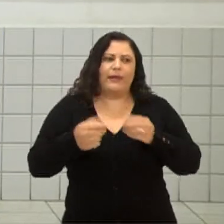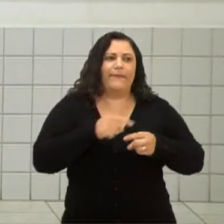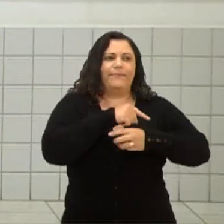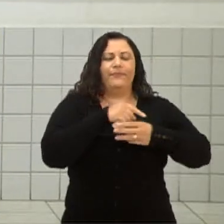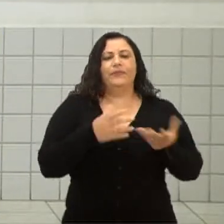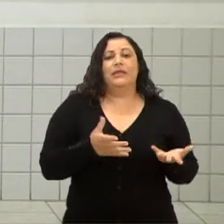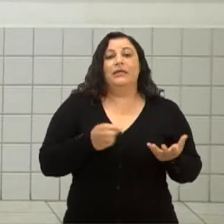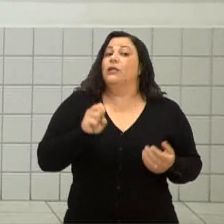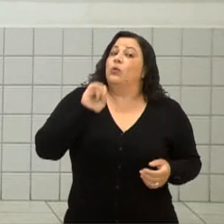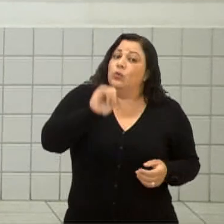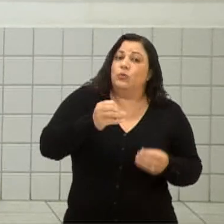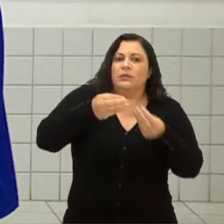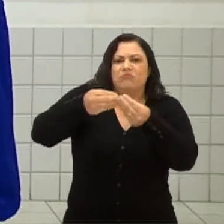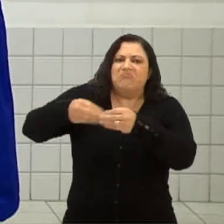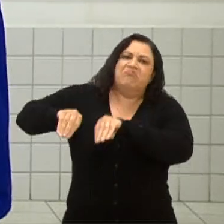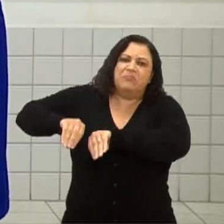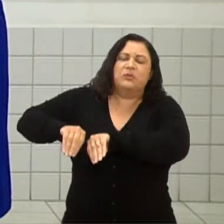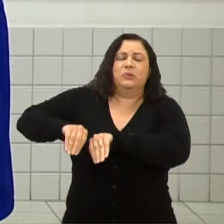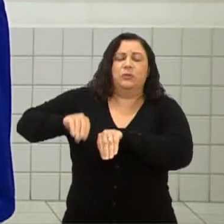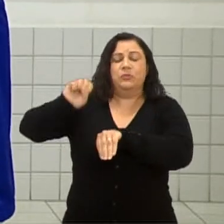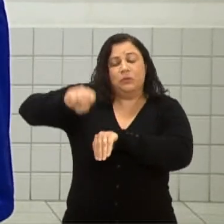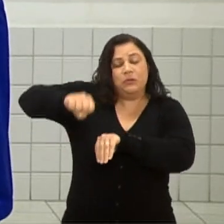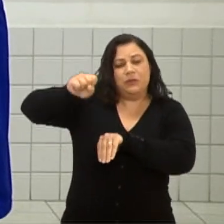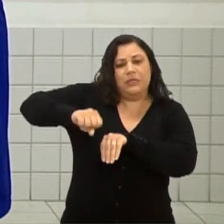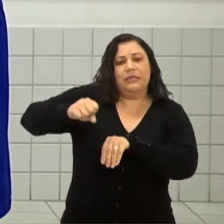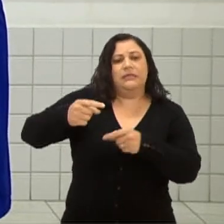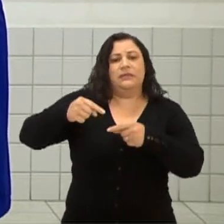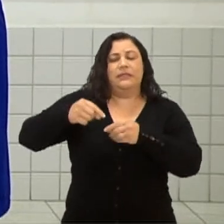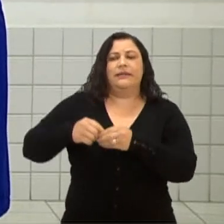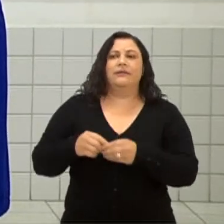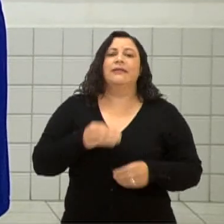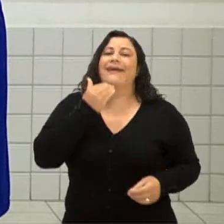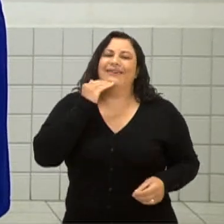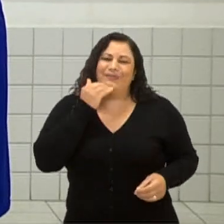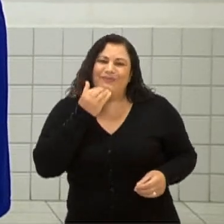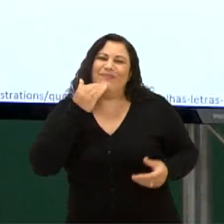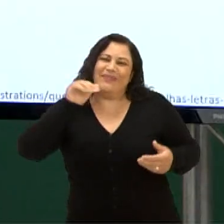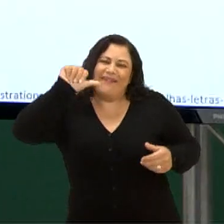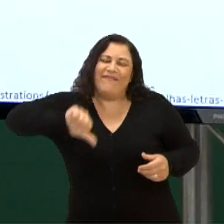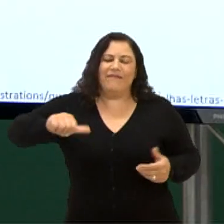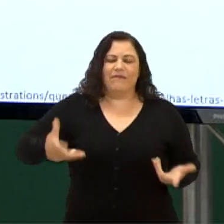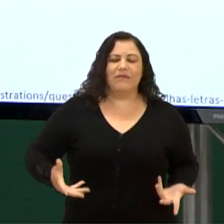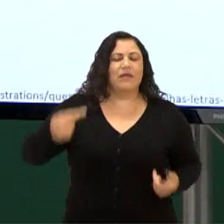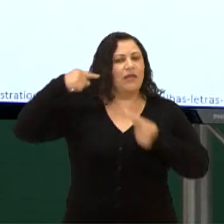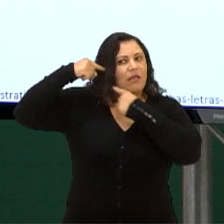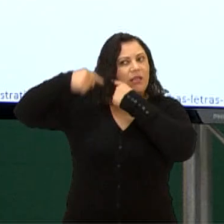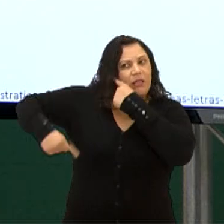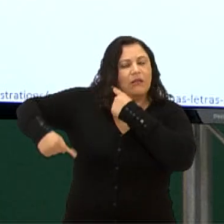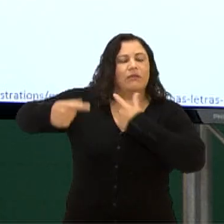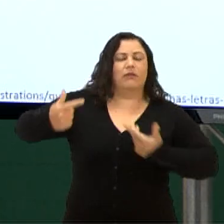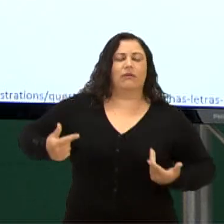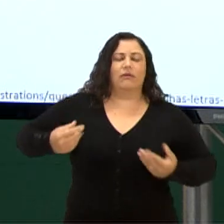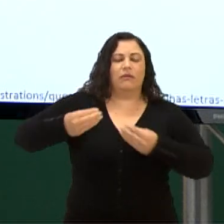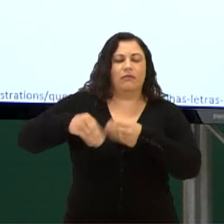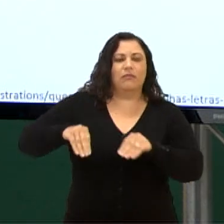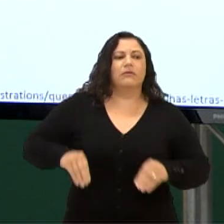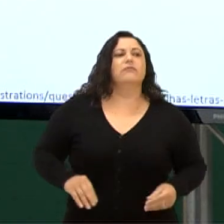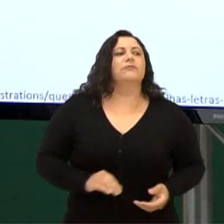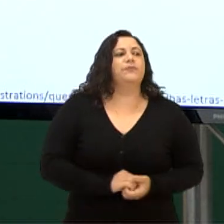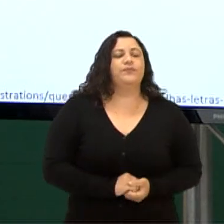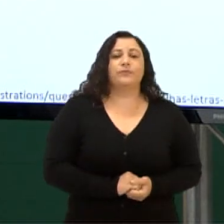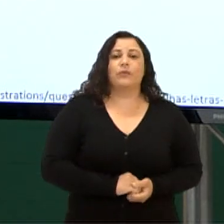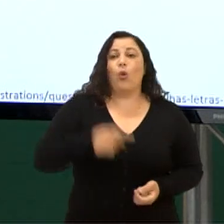não vai, transmitir o som para o cérebro. Um último elogio para a gente seguir. Olha que legal a Ana Conceição,